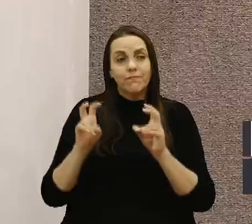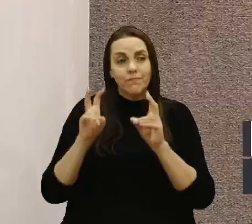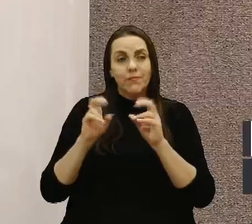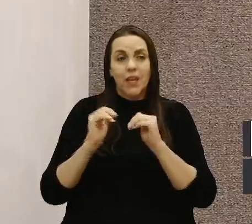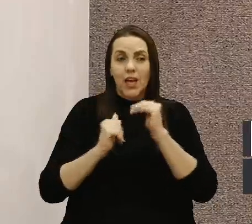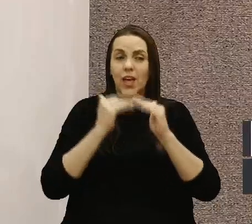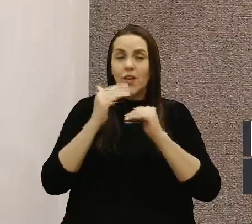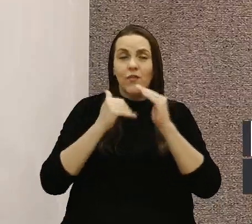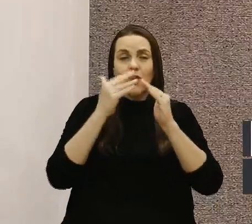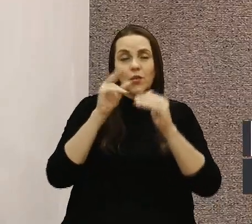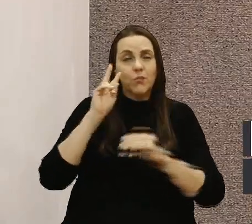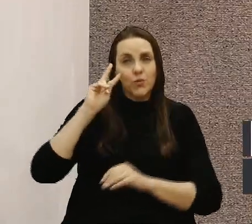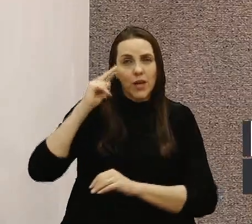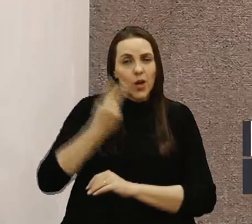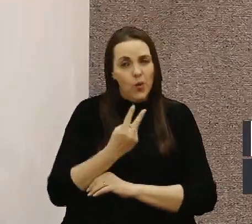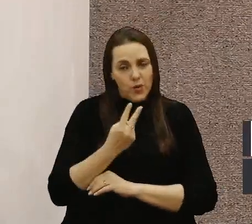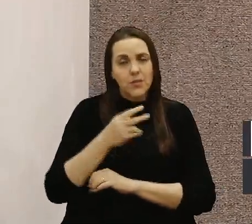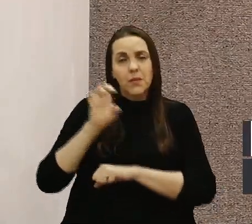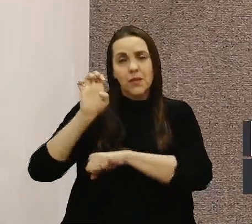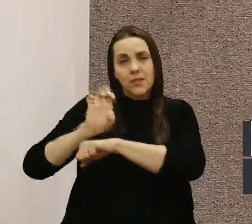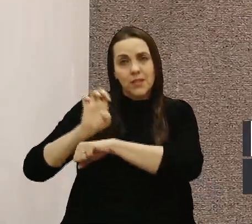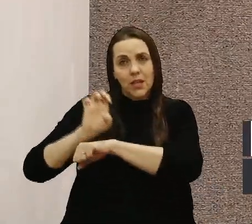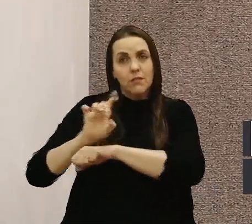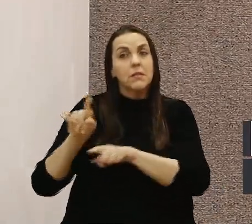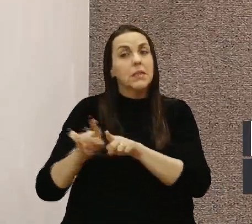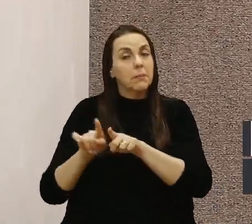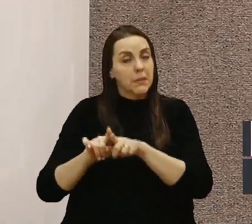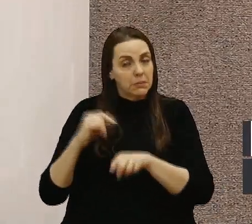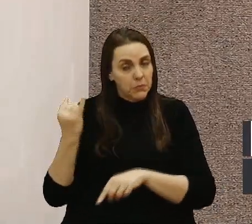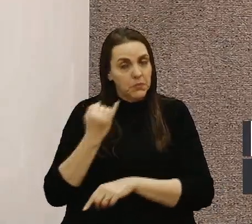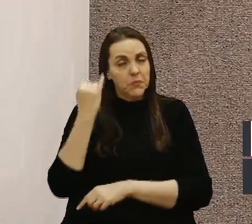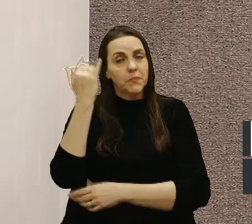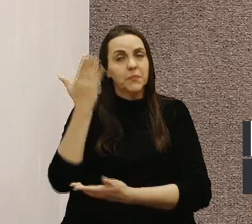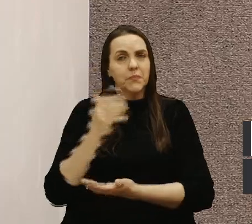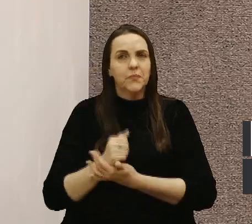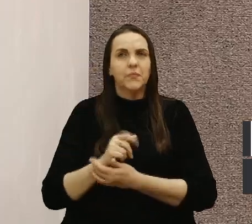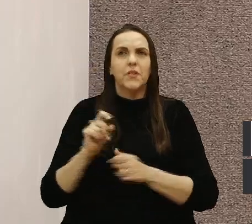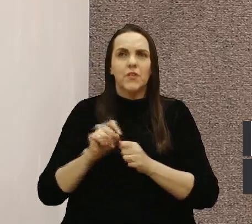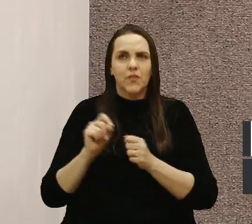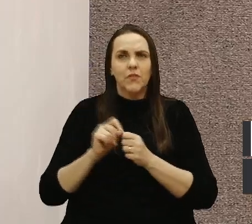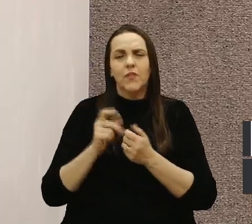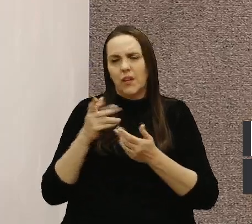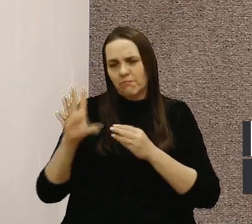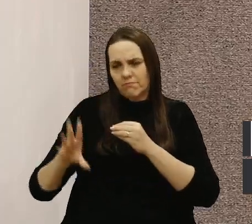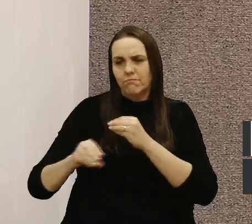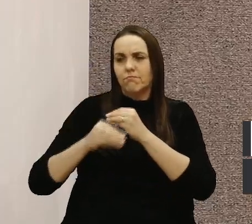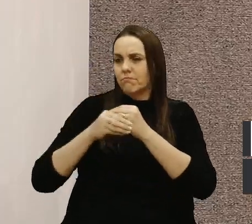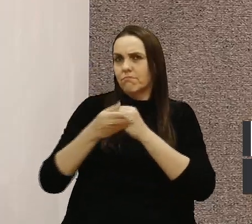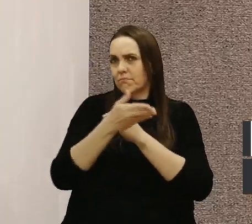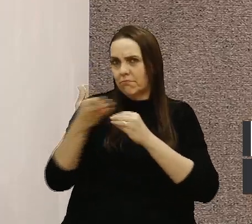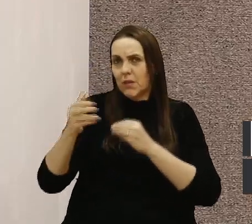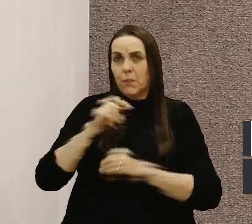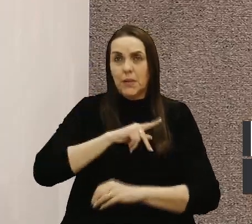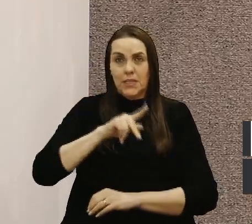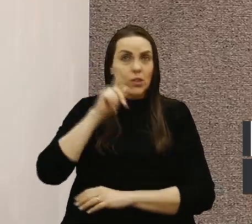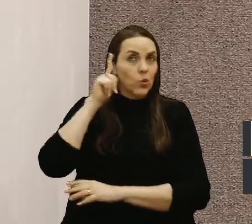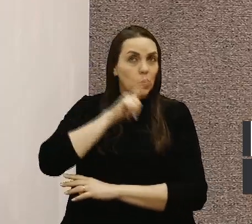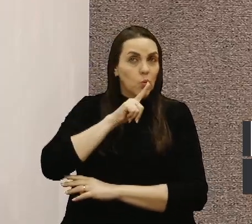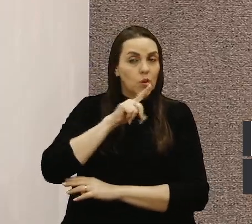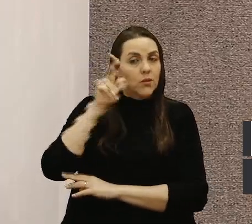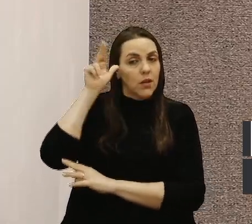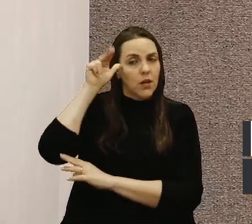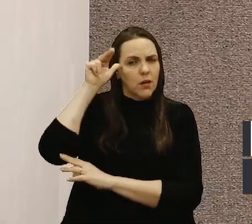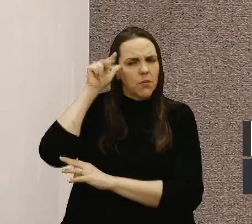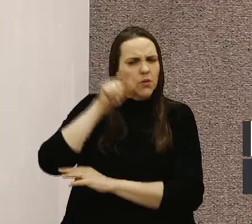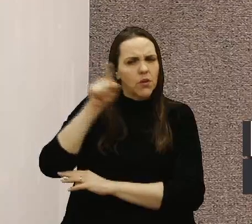para um reconhecimento a nível estadual também, isso é muito importante. E faço coro ao que já foi dito aqui, eu e o presidente Lucas estivemos em abril lá no Ministério